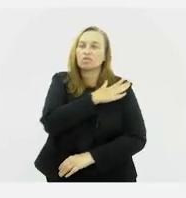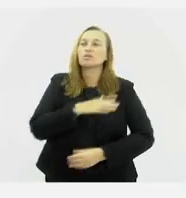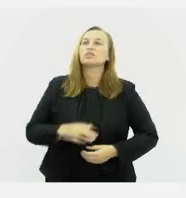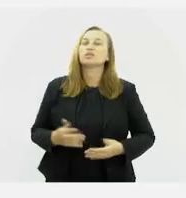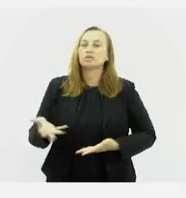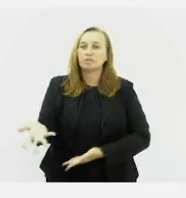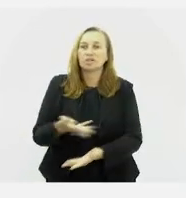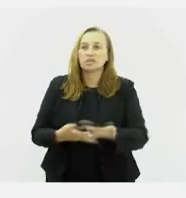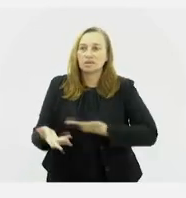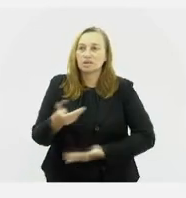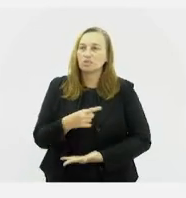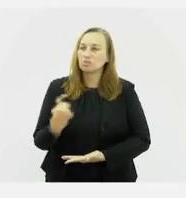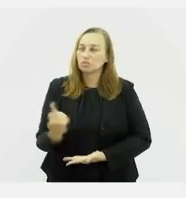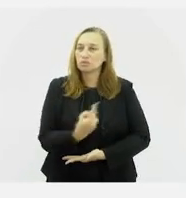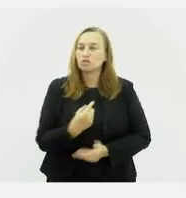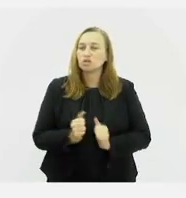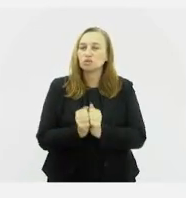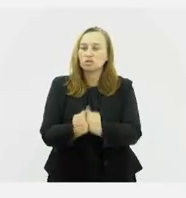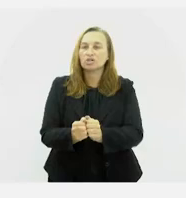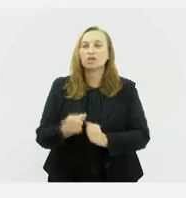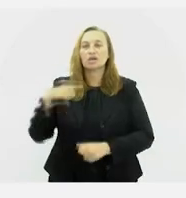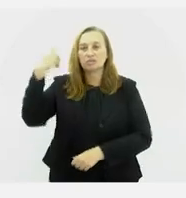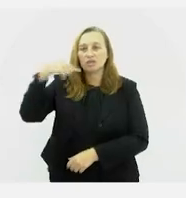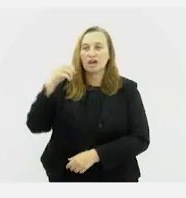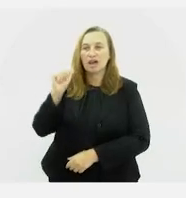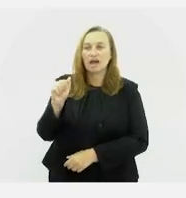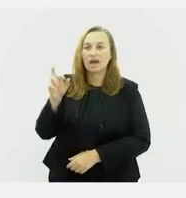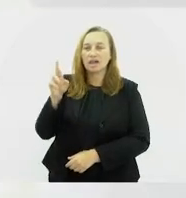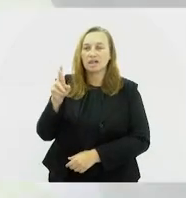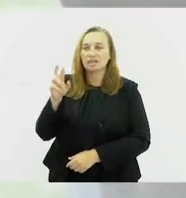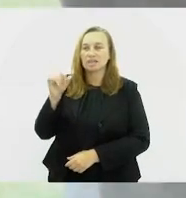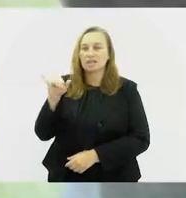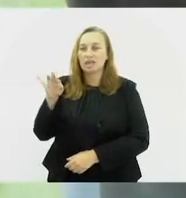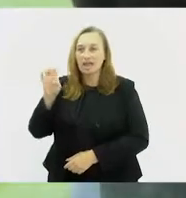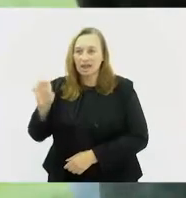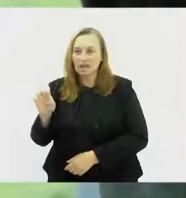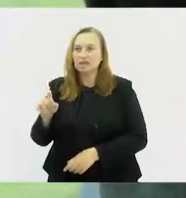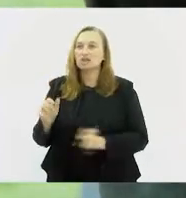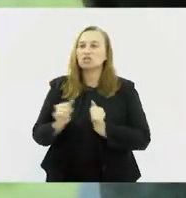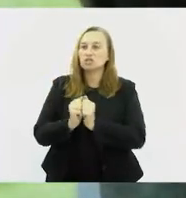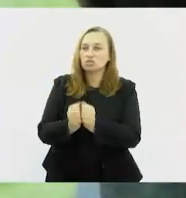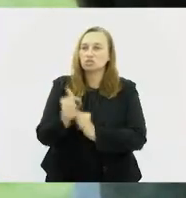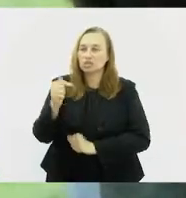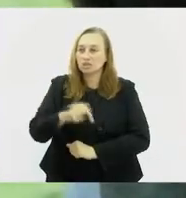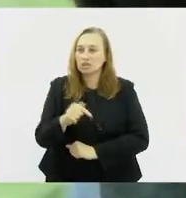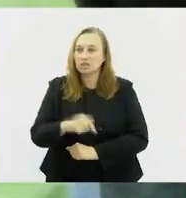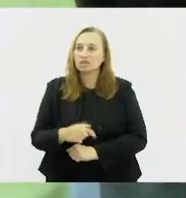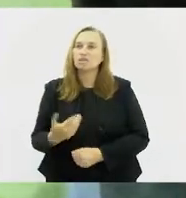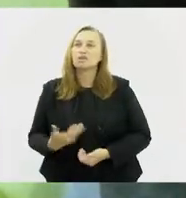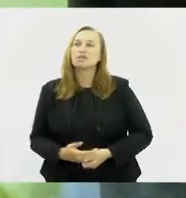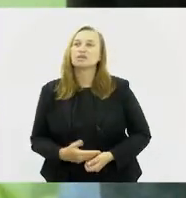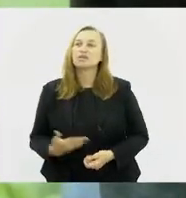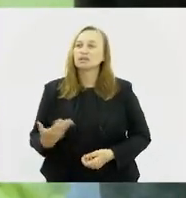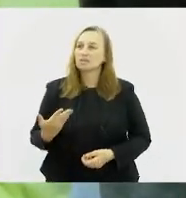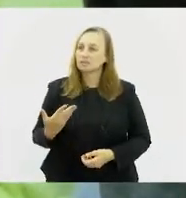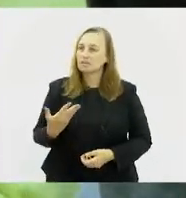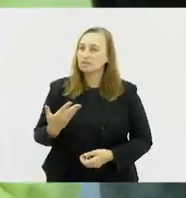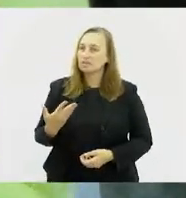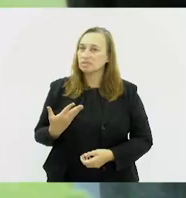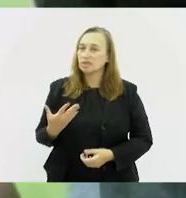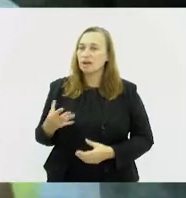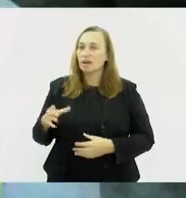conosco, junto com a advogada Adriele, e junto aqui com a nossa Patrulha do